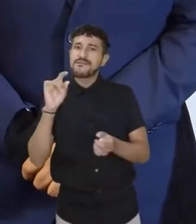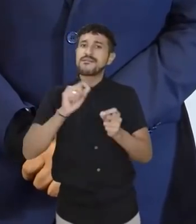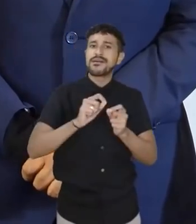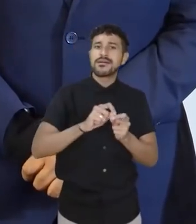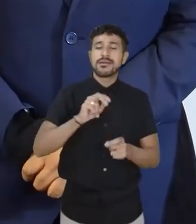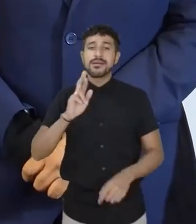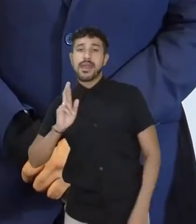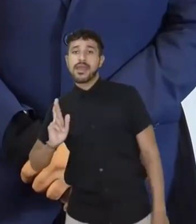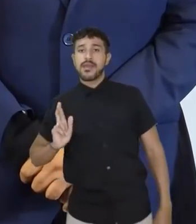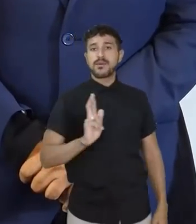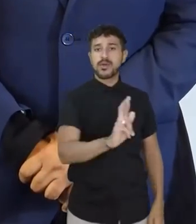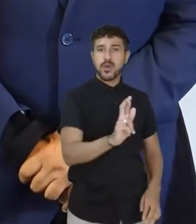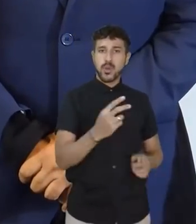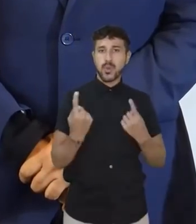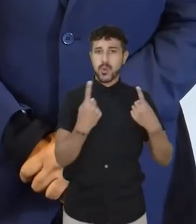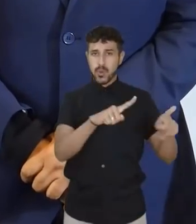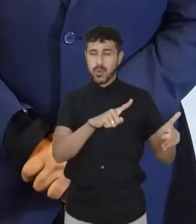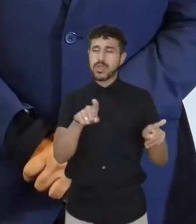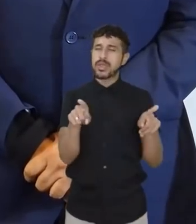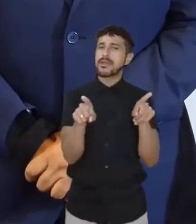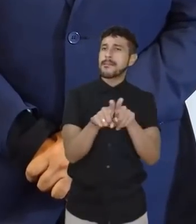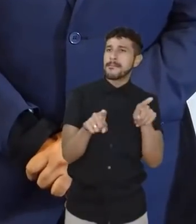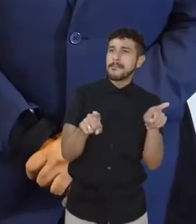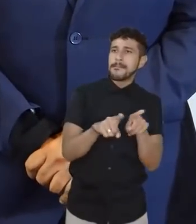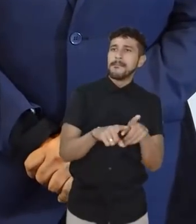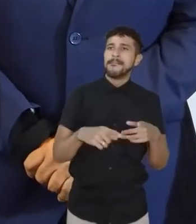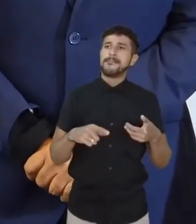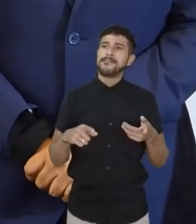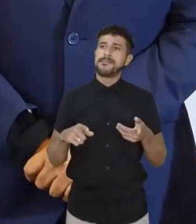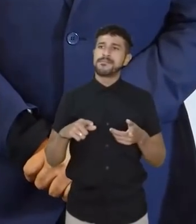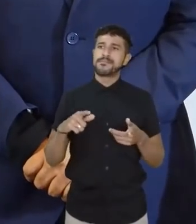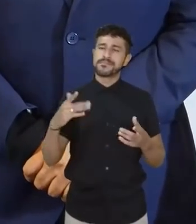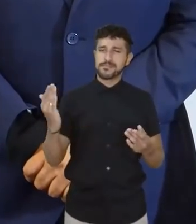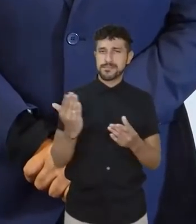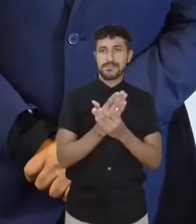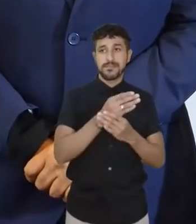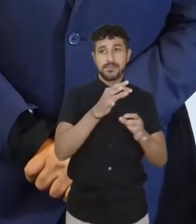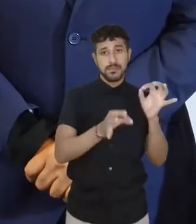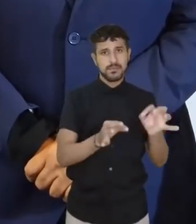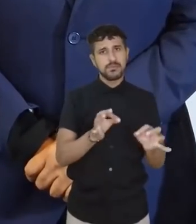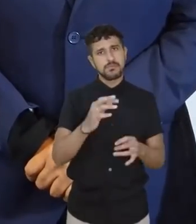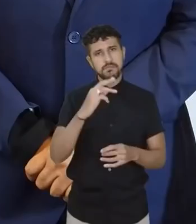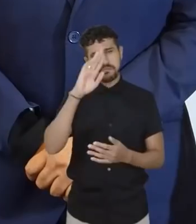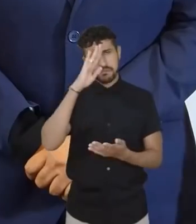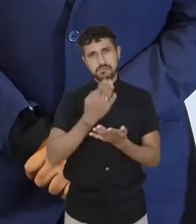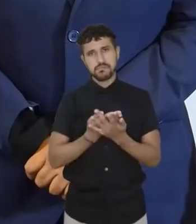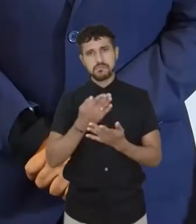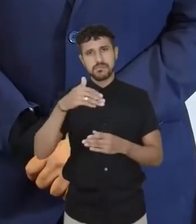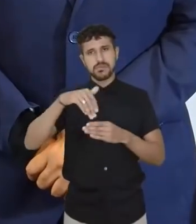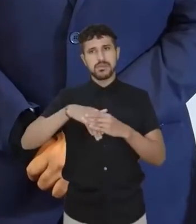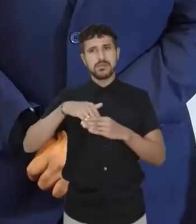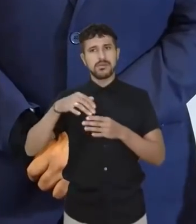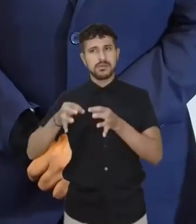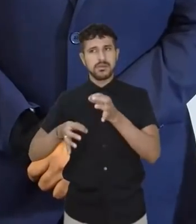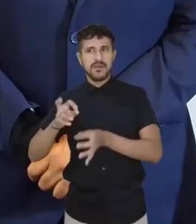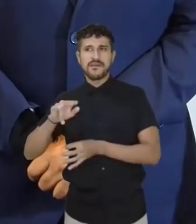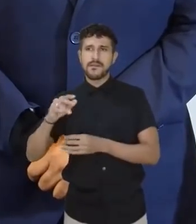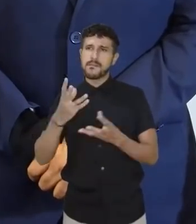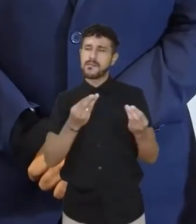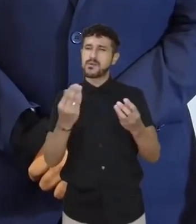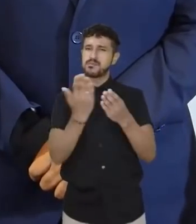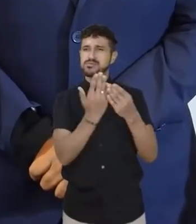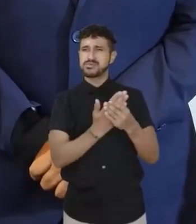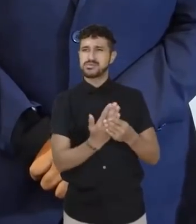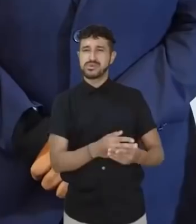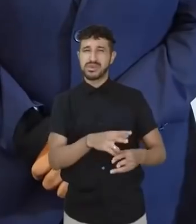resposta e também da ação judicial. Eu acho que essa campanha vai ser muito judicializada por conta das barbaridades que eles